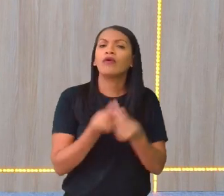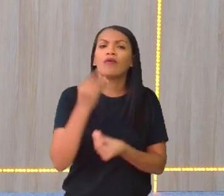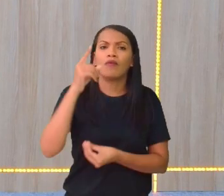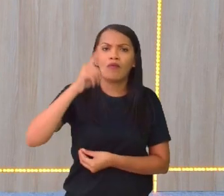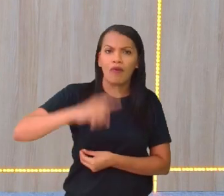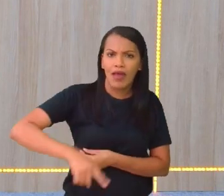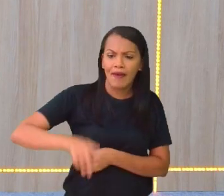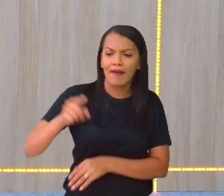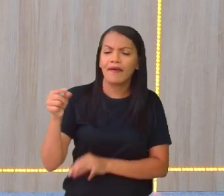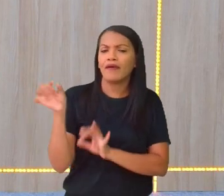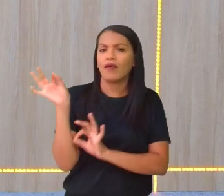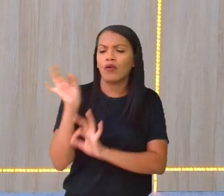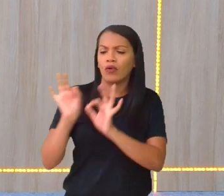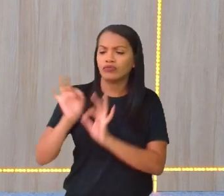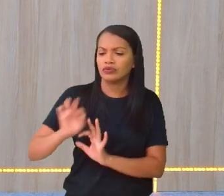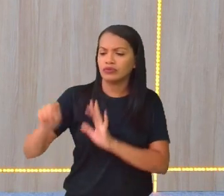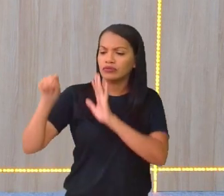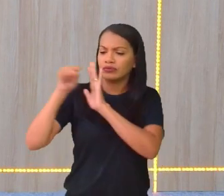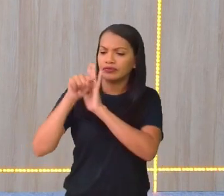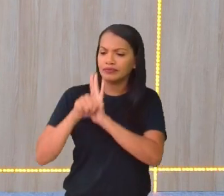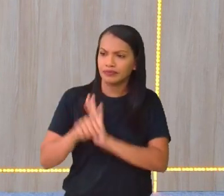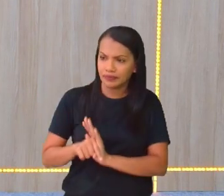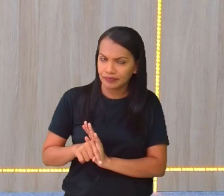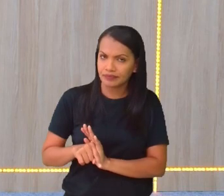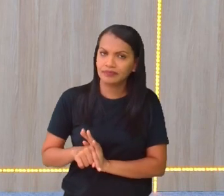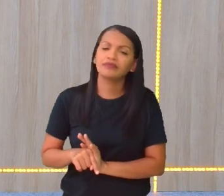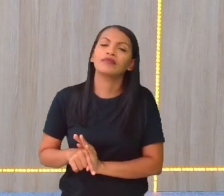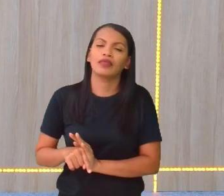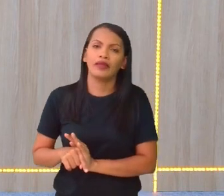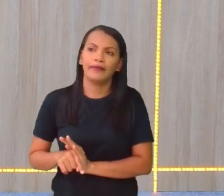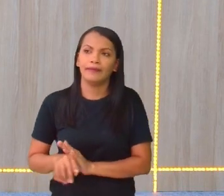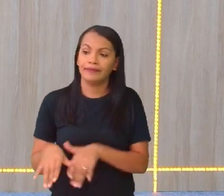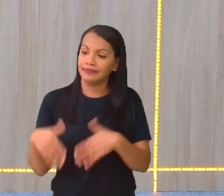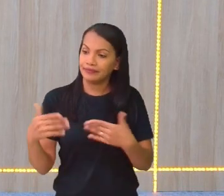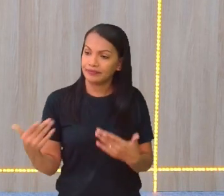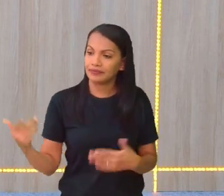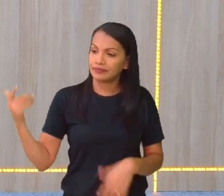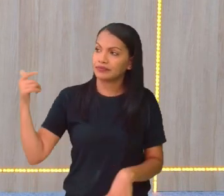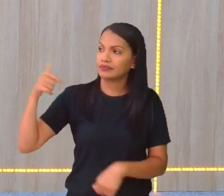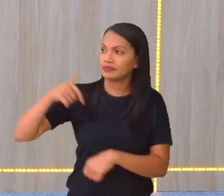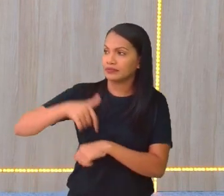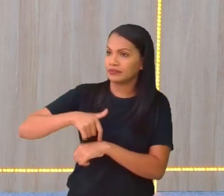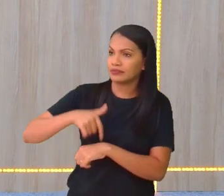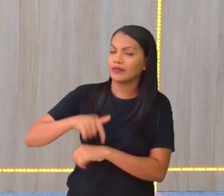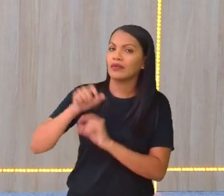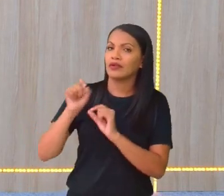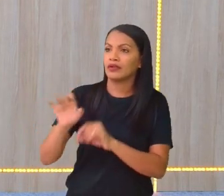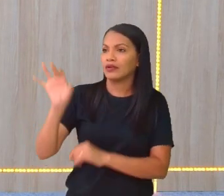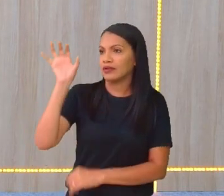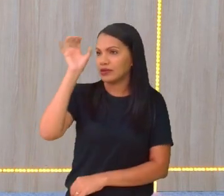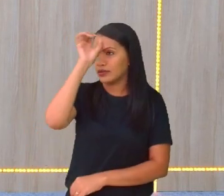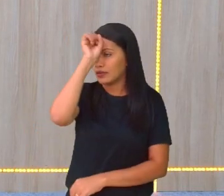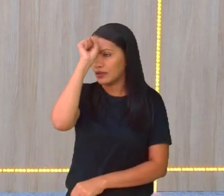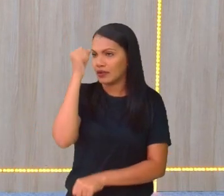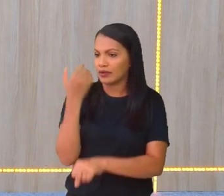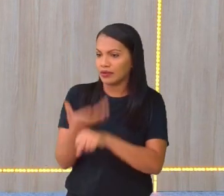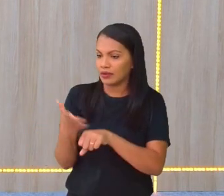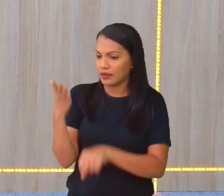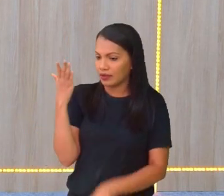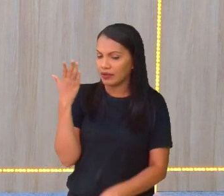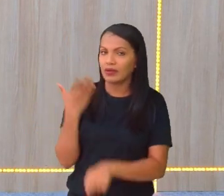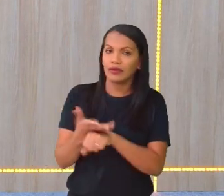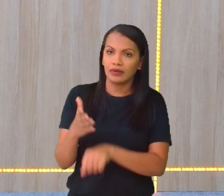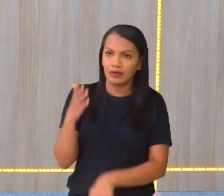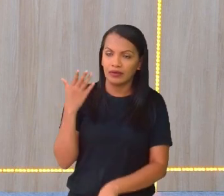são organizados. Esse momento, não é, professora Camille, é um momento de aprendizagem prática,